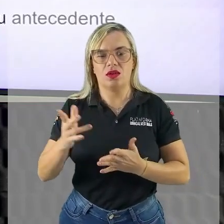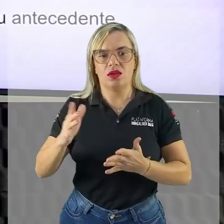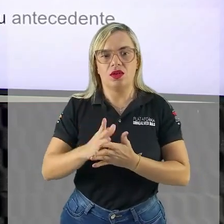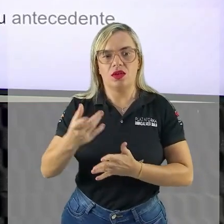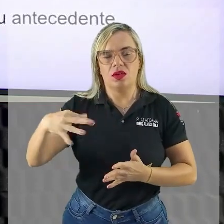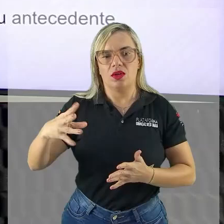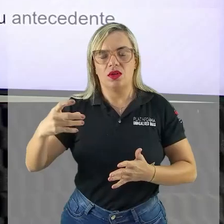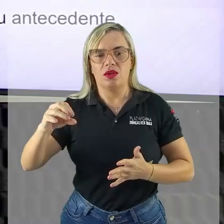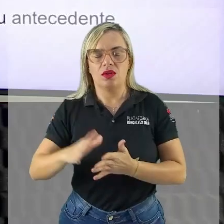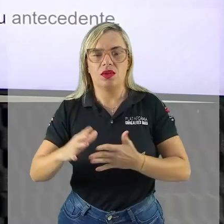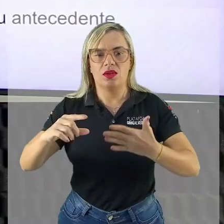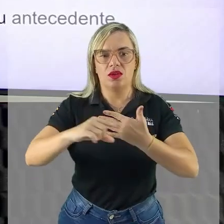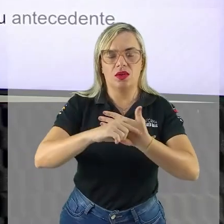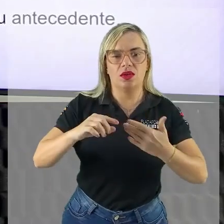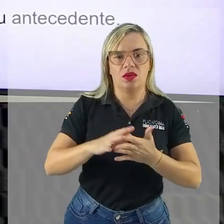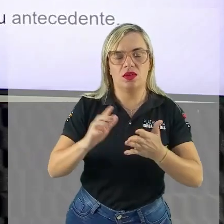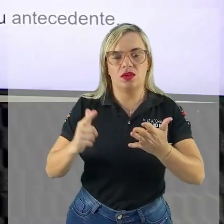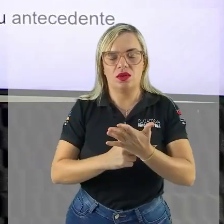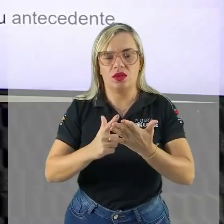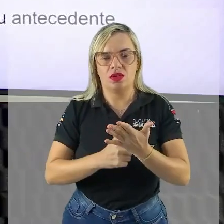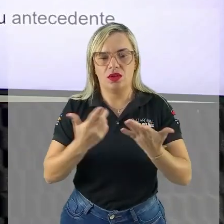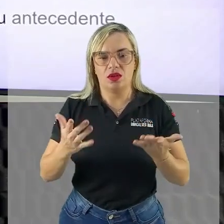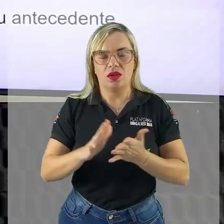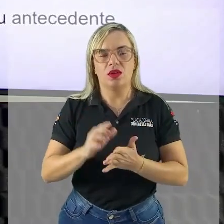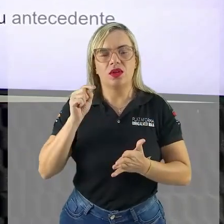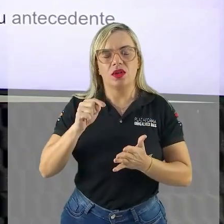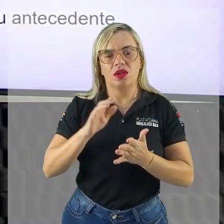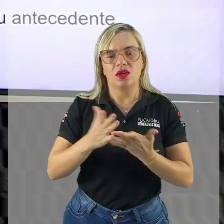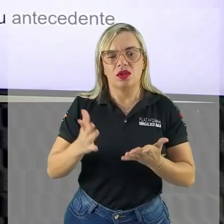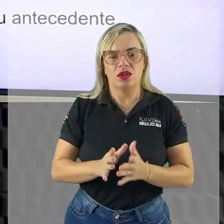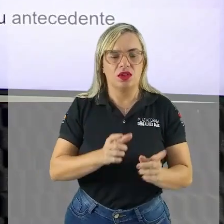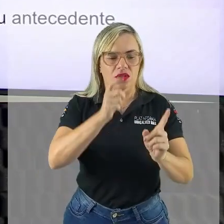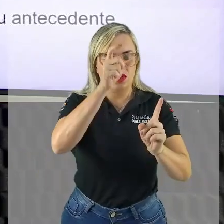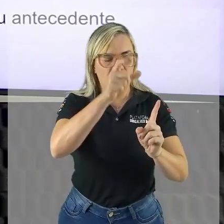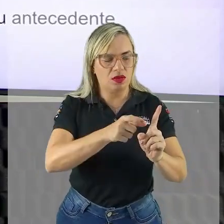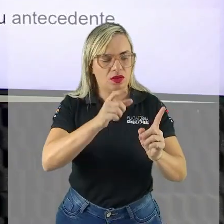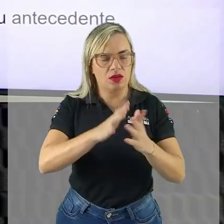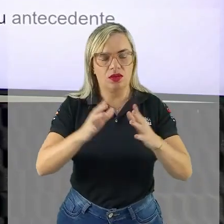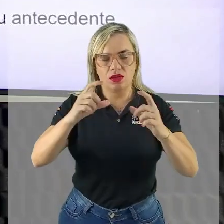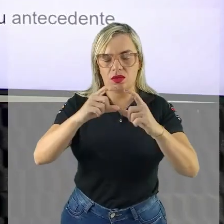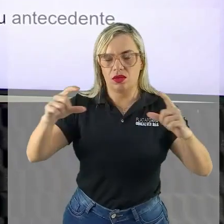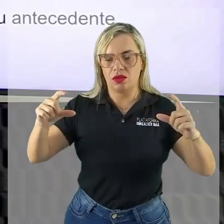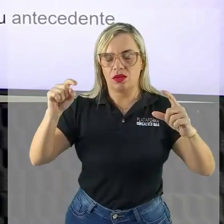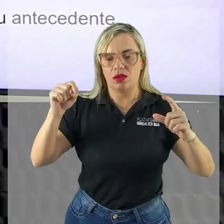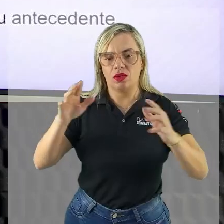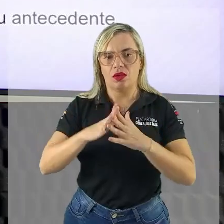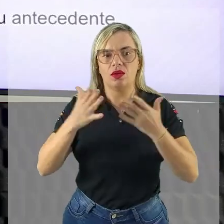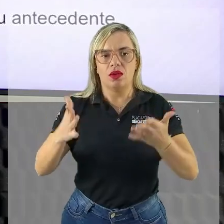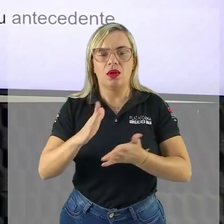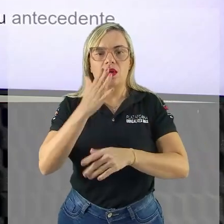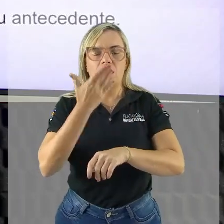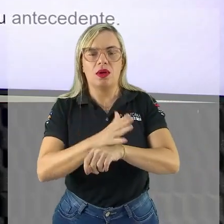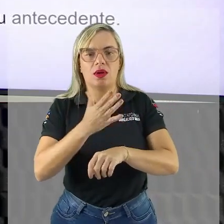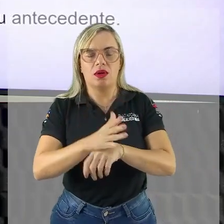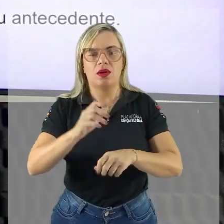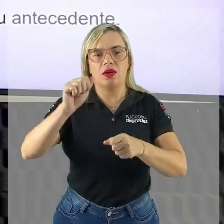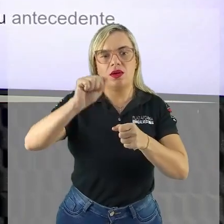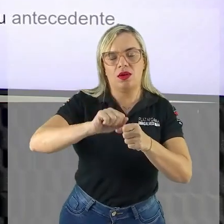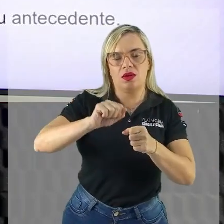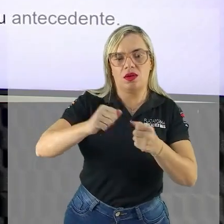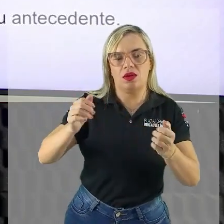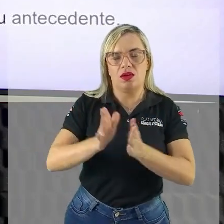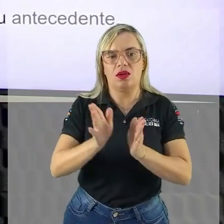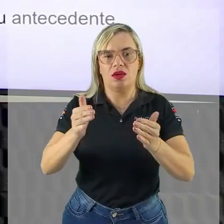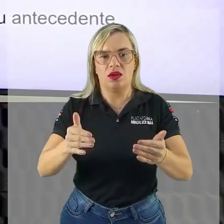obra. Quem enfatizou? O João Baldo Ribeiro. Ele é o sujeito da oração. Então, ele praticou a ação